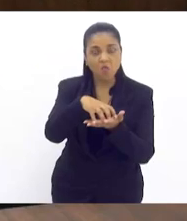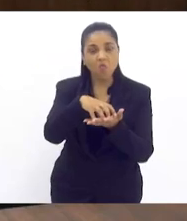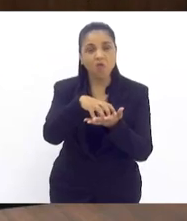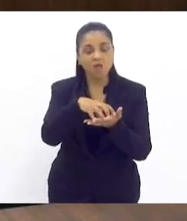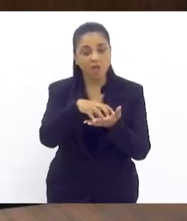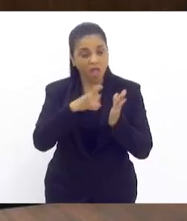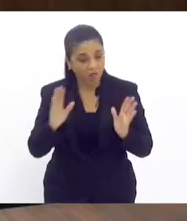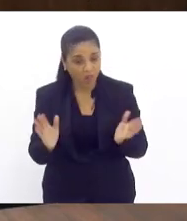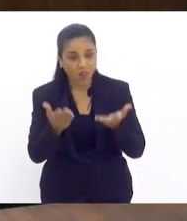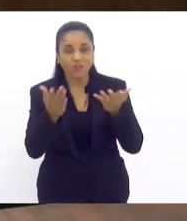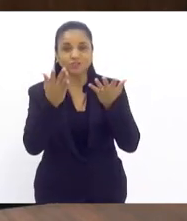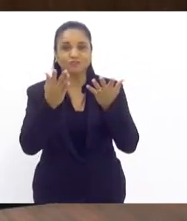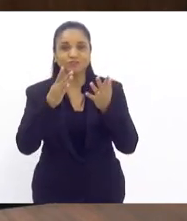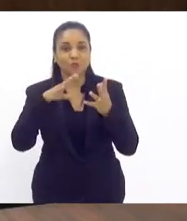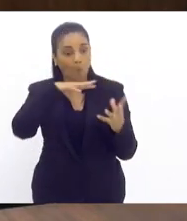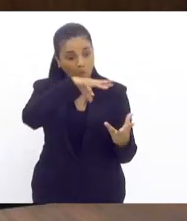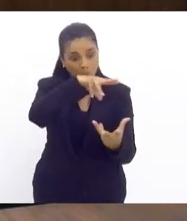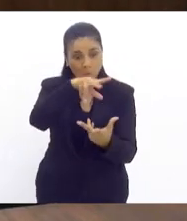inteiro,